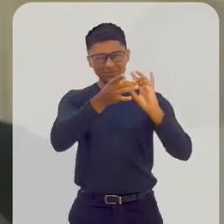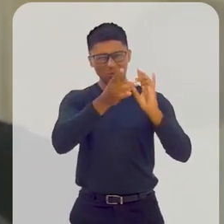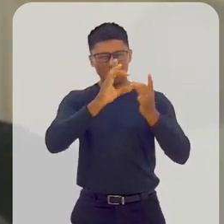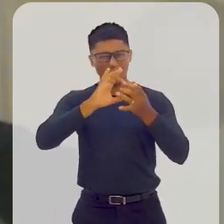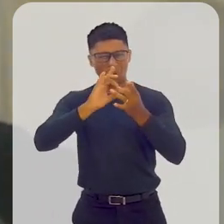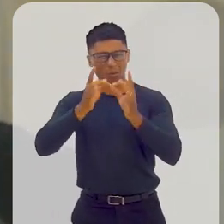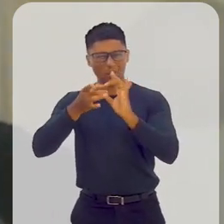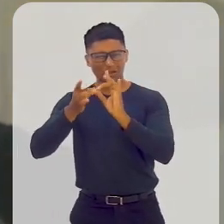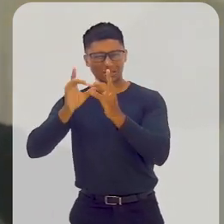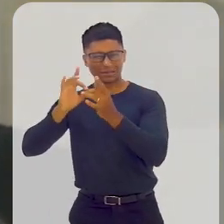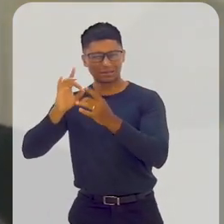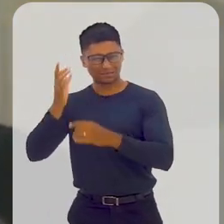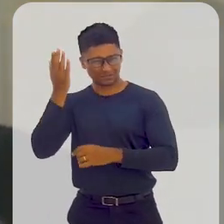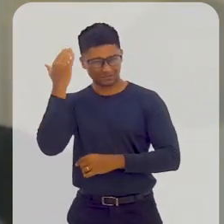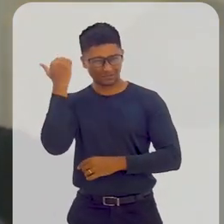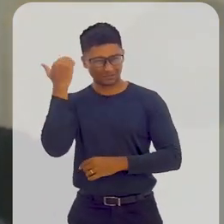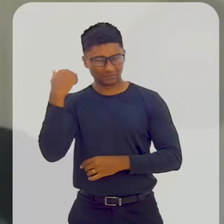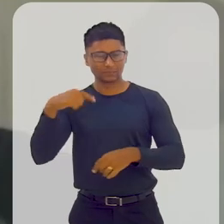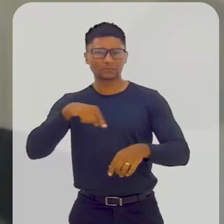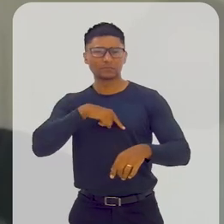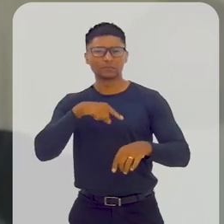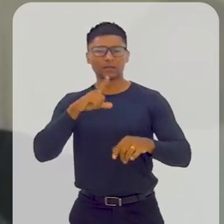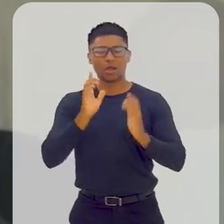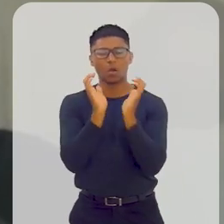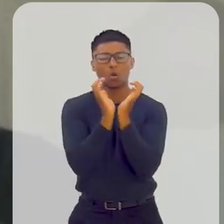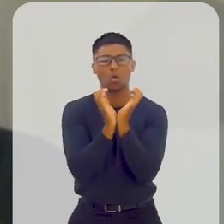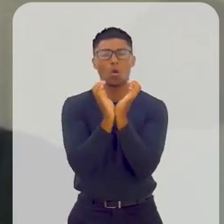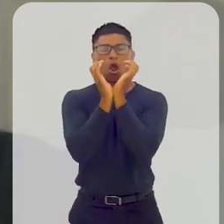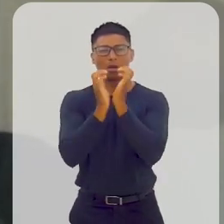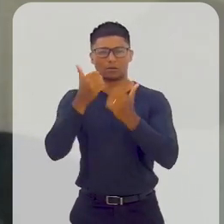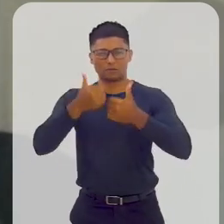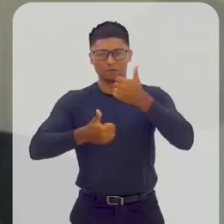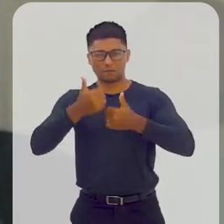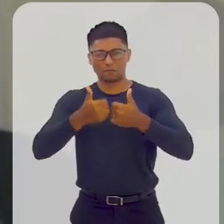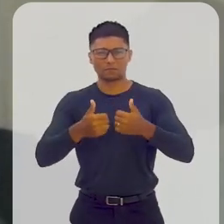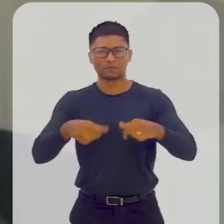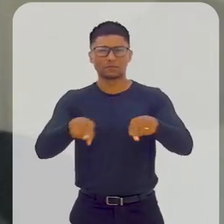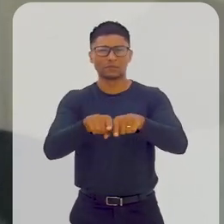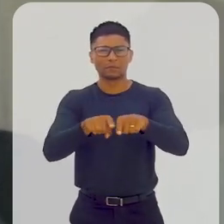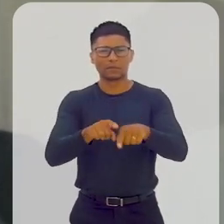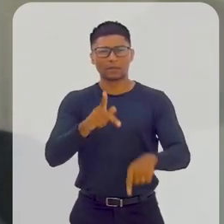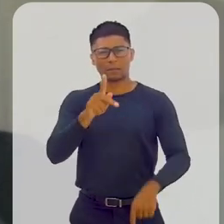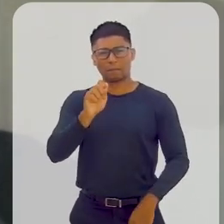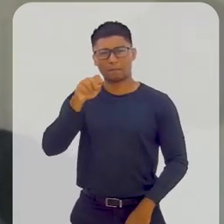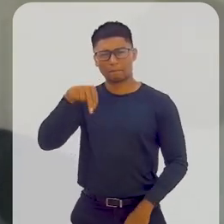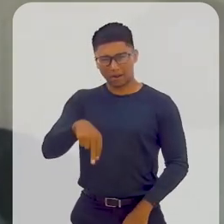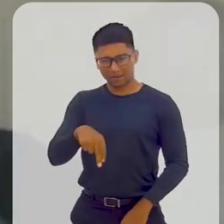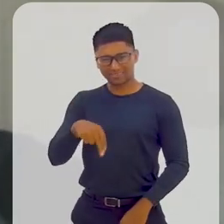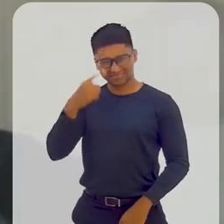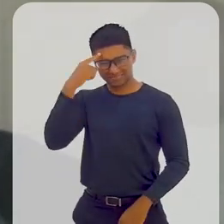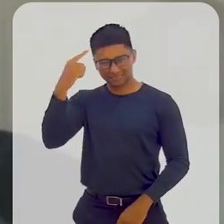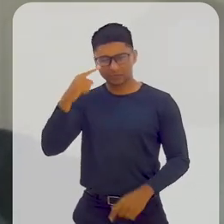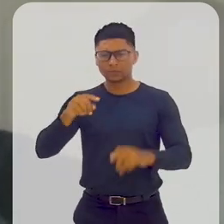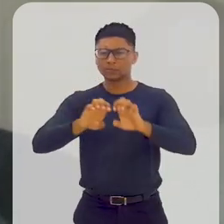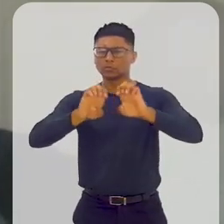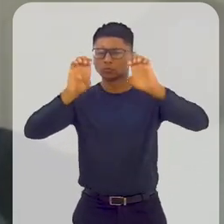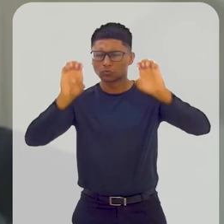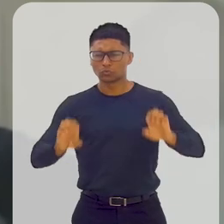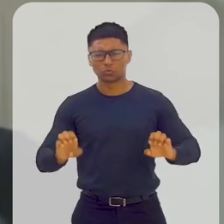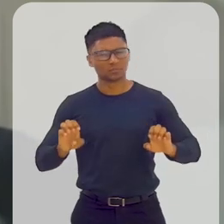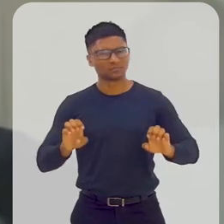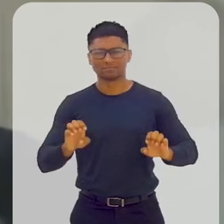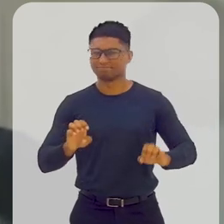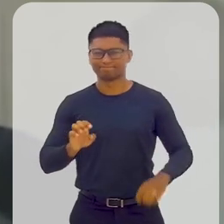tivemos uma Olimpíada, nós tivemos uma Copa do Mundo, um Pan-Americano, sem